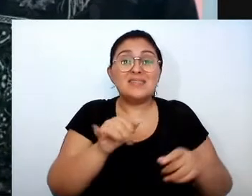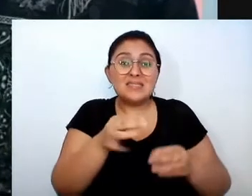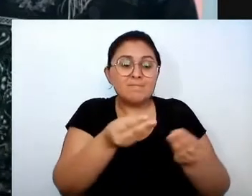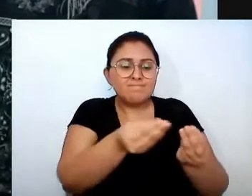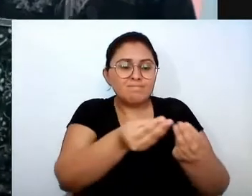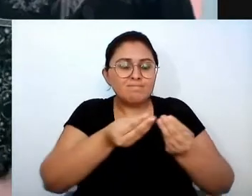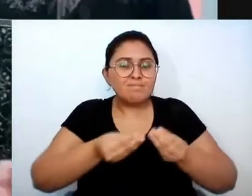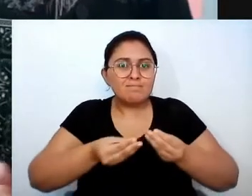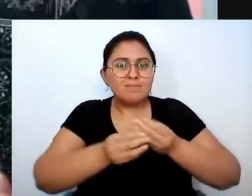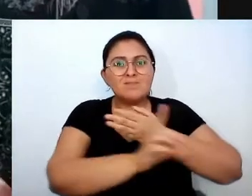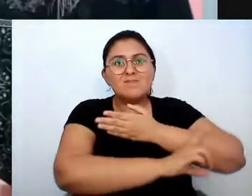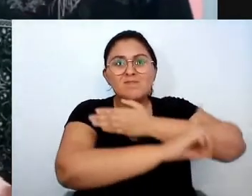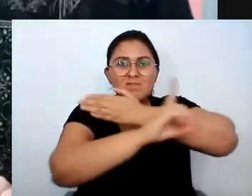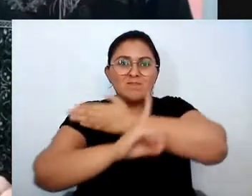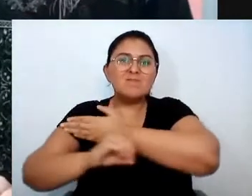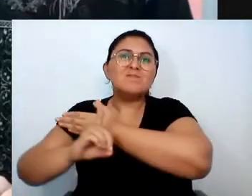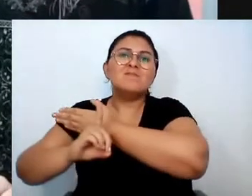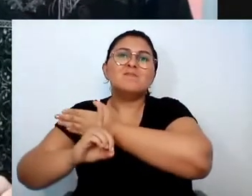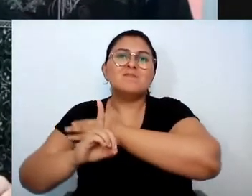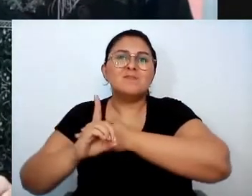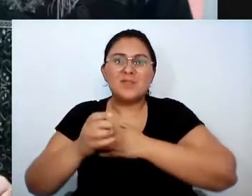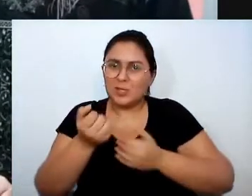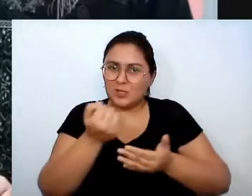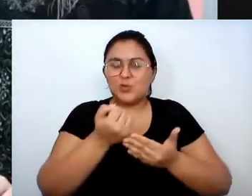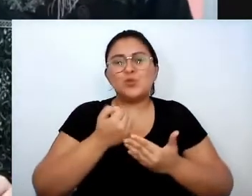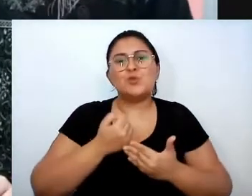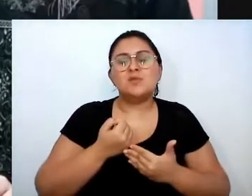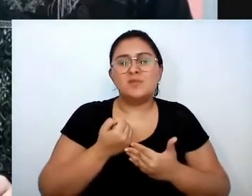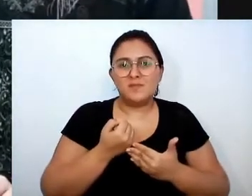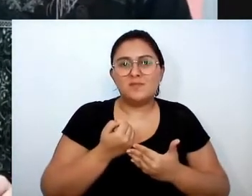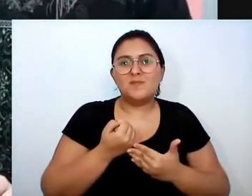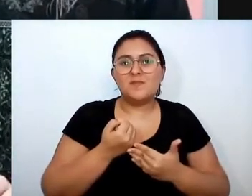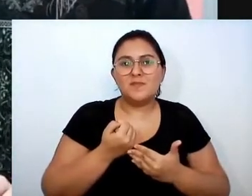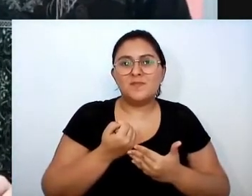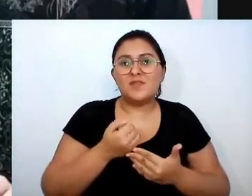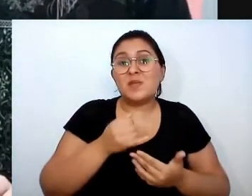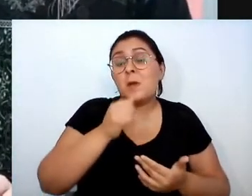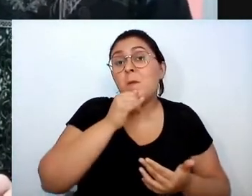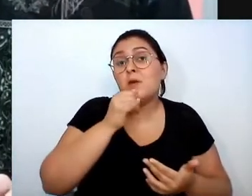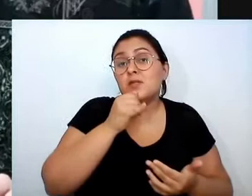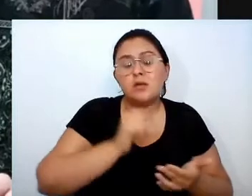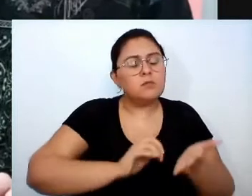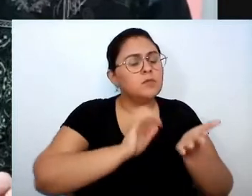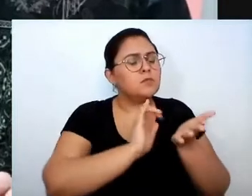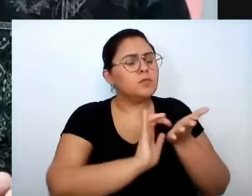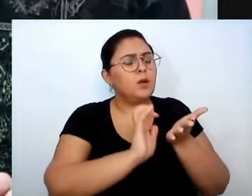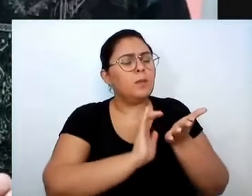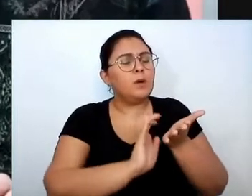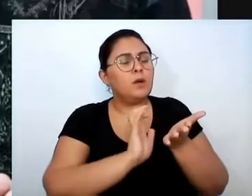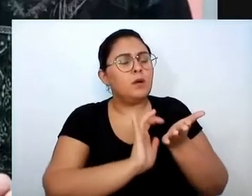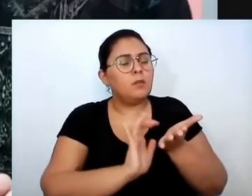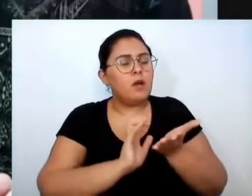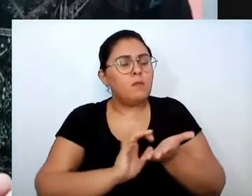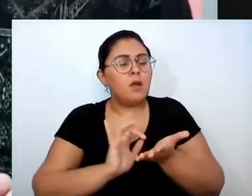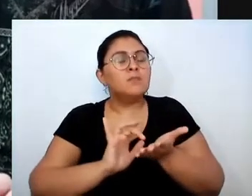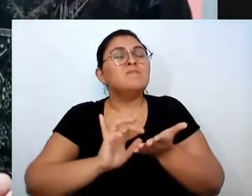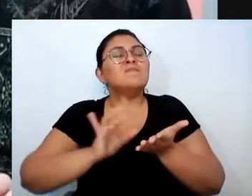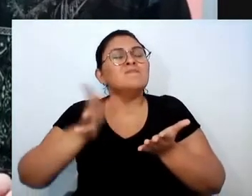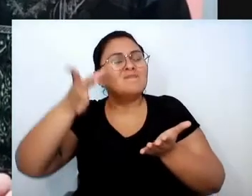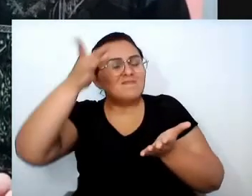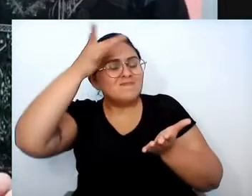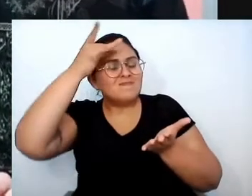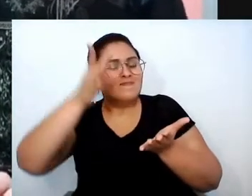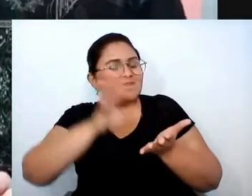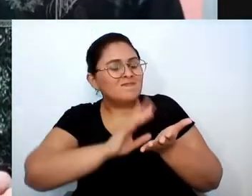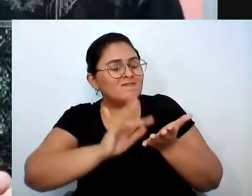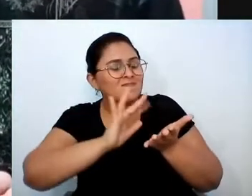o Braille é memorização, então, também, né? Então, depois que eu memorizo a leitura, né? Eu vou praticando junto com a leitura.